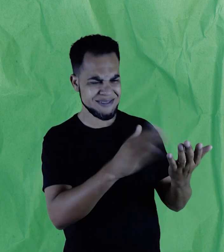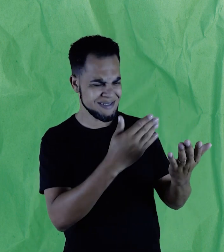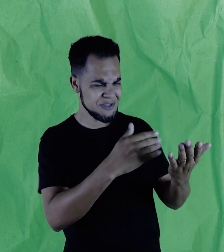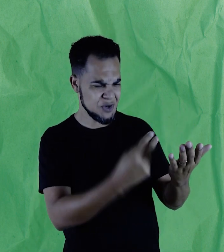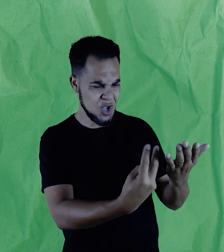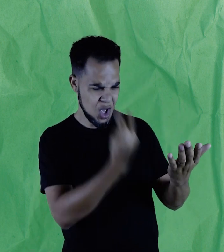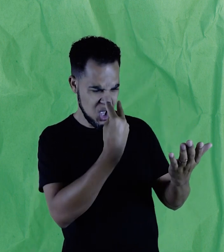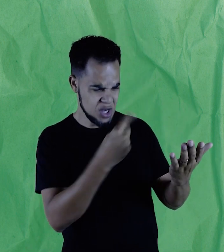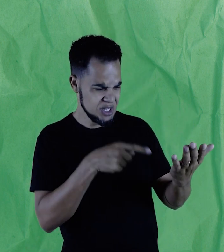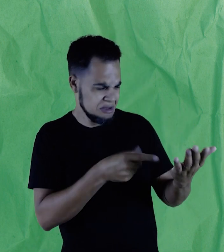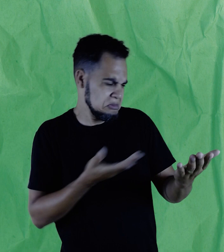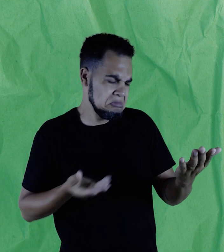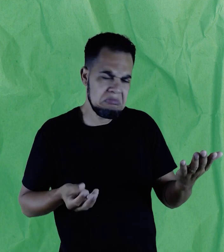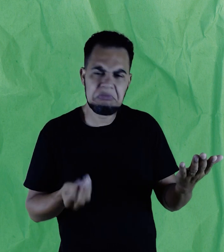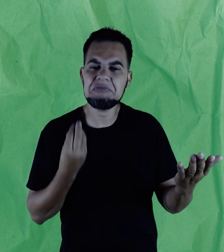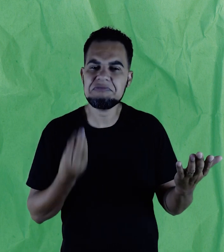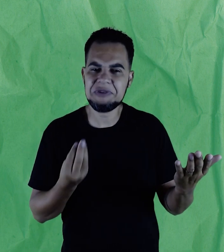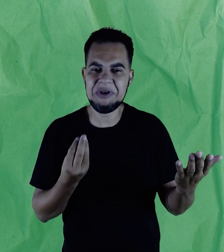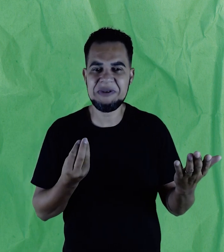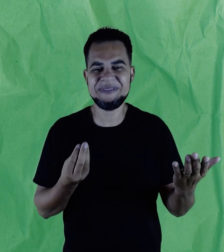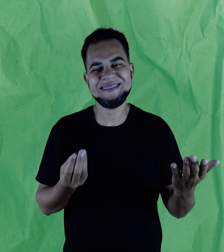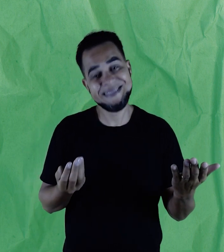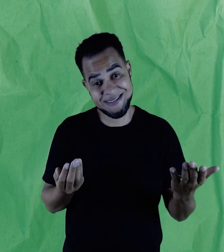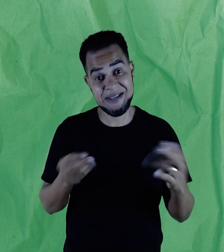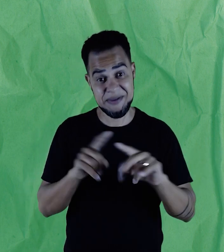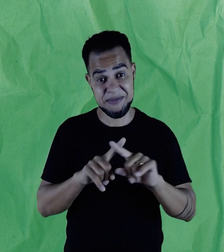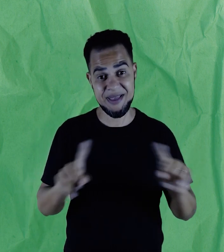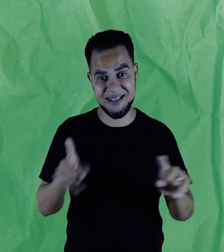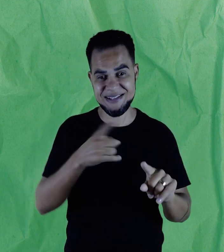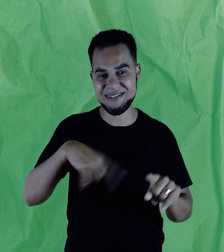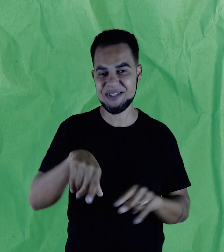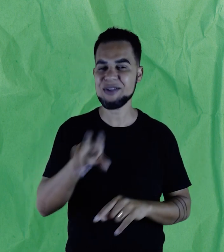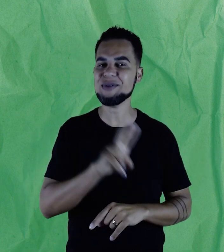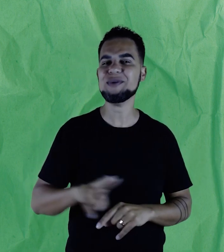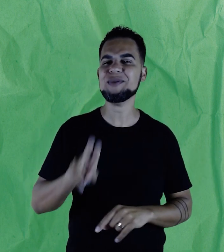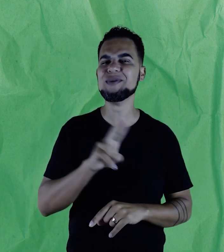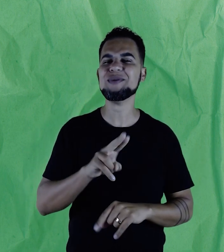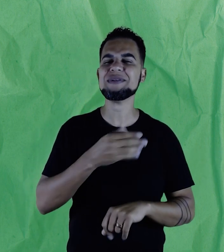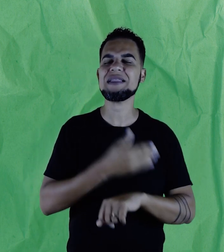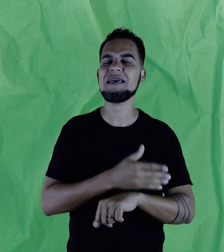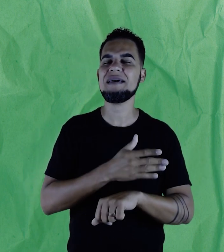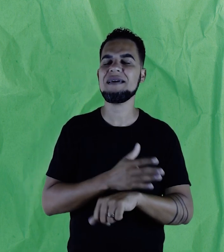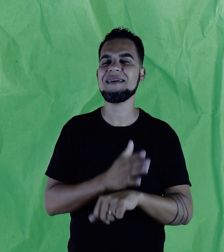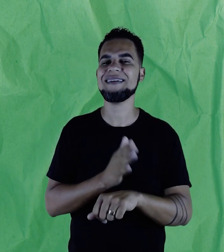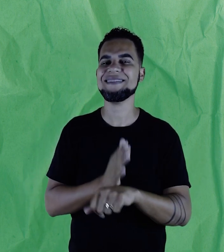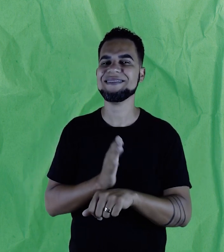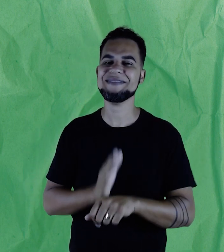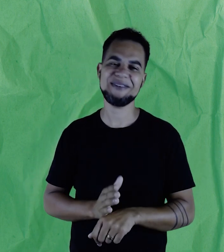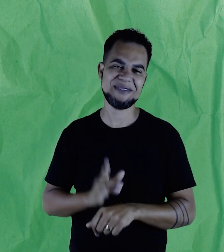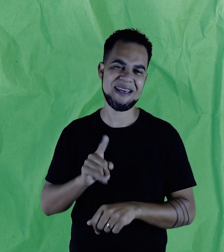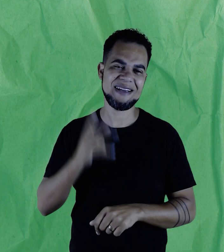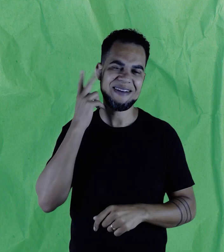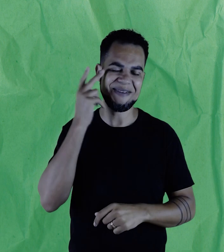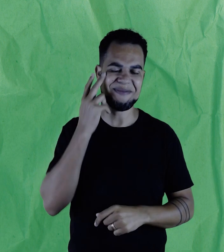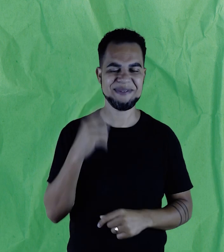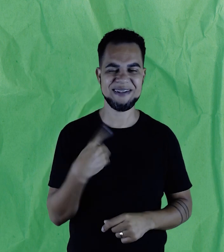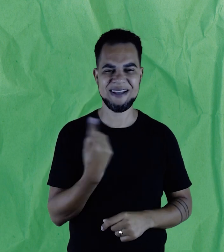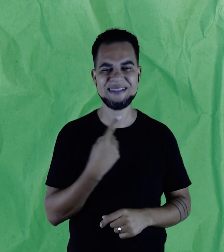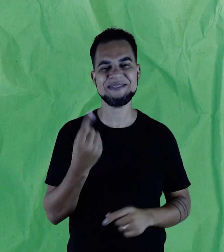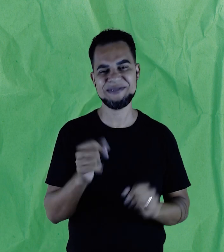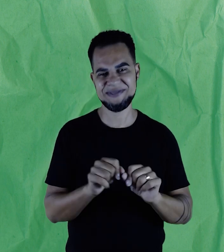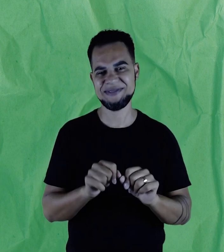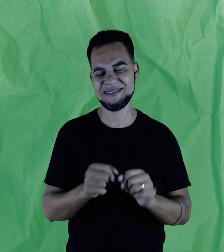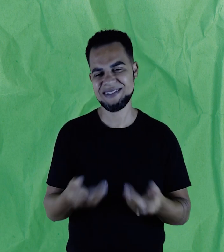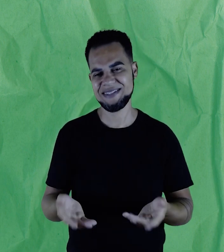essa o tempo todo, tá? É comum a gente personificar várias coisas. Isso é figura